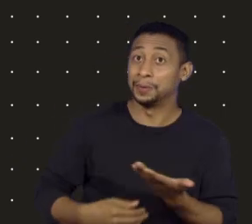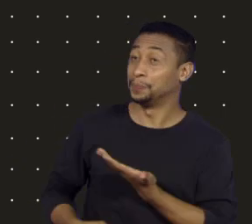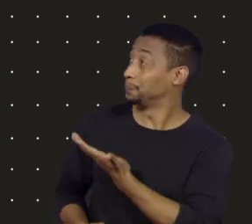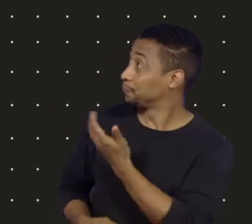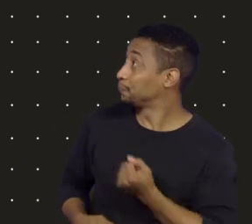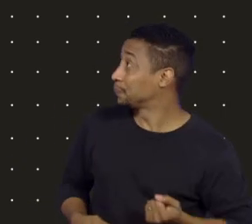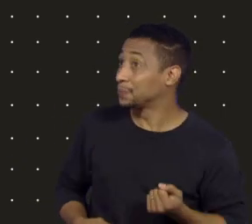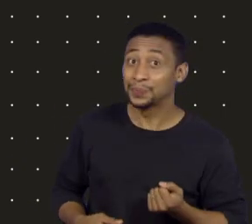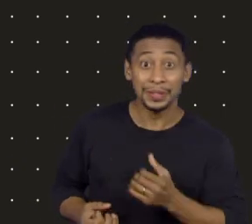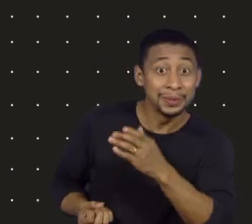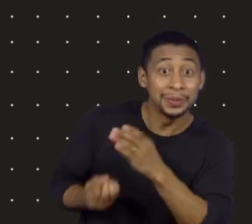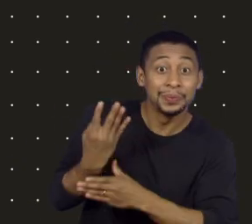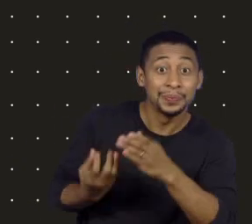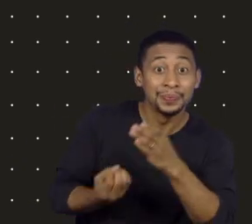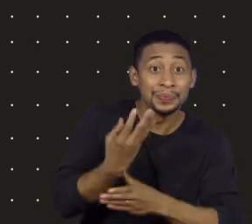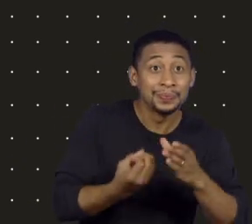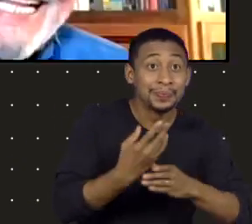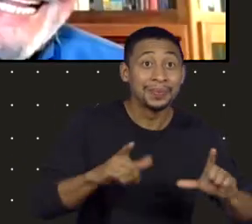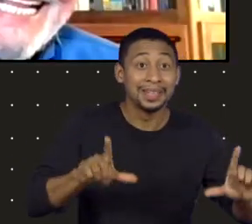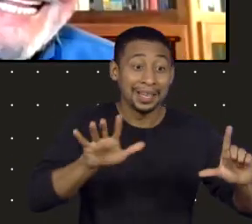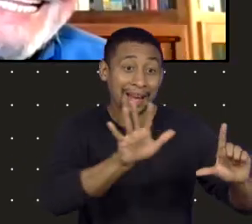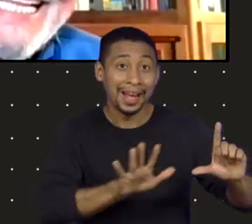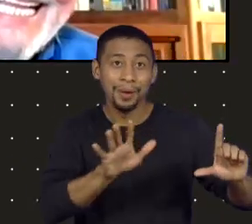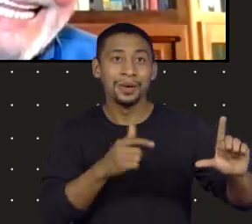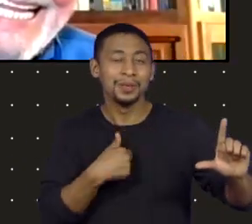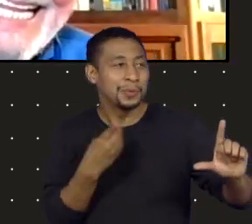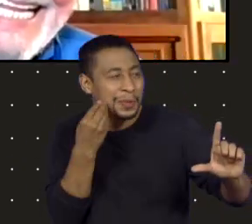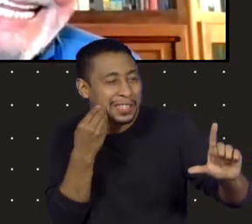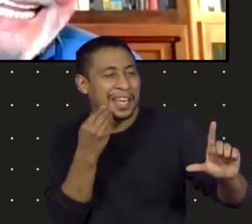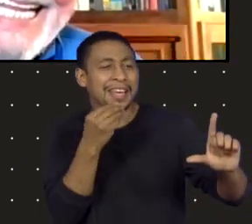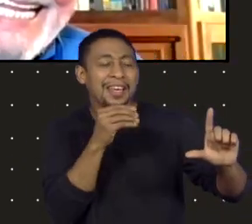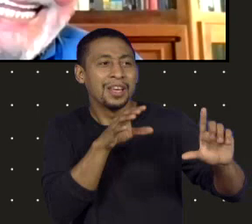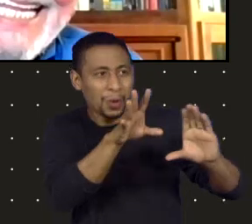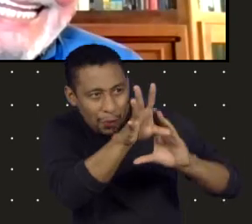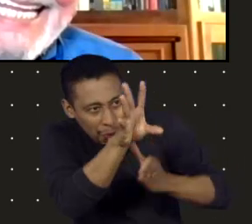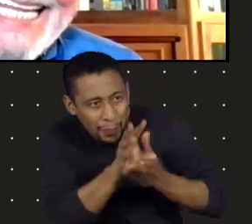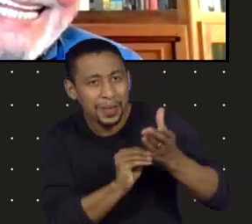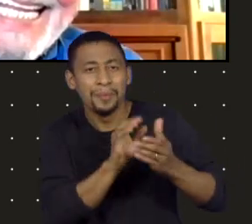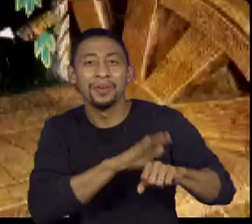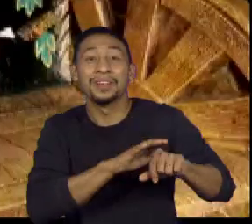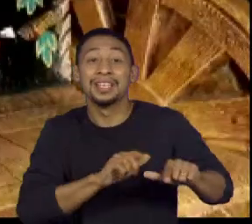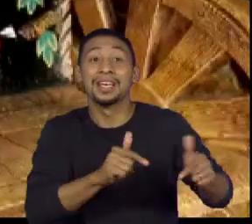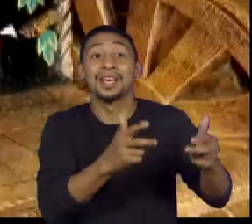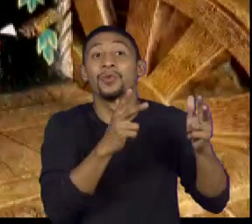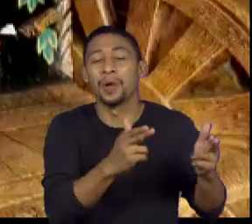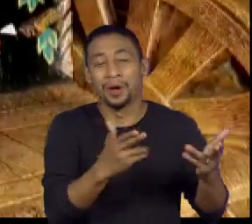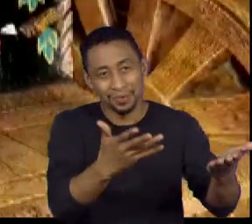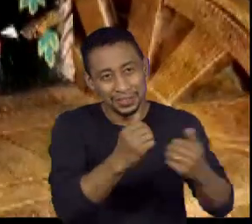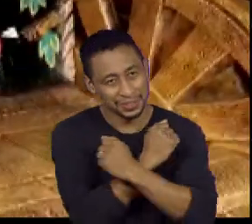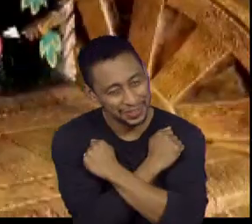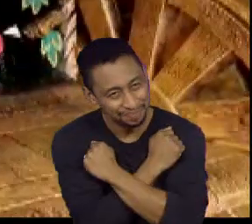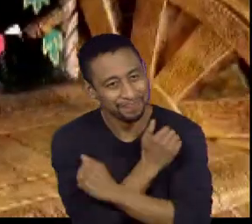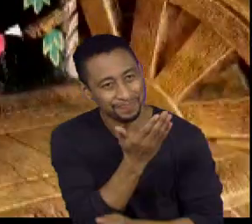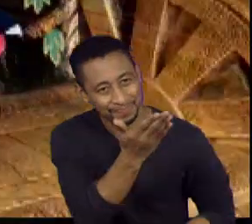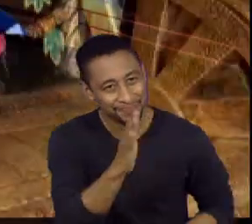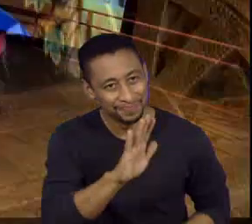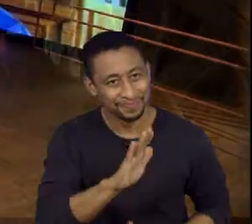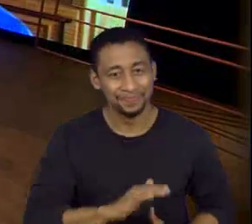né, e fazer algumas coisas desse tipo assim. Valeu, Elifas, te adoro,